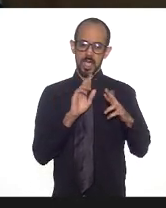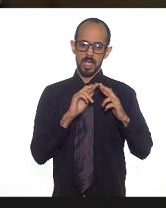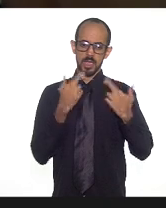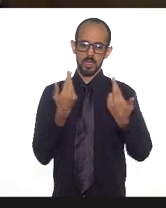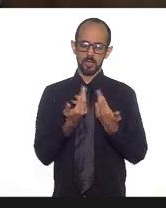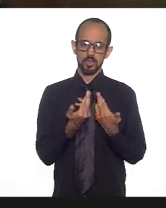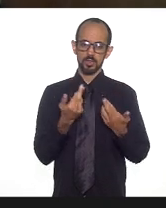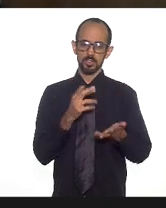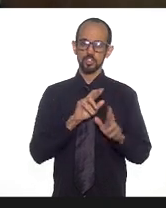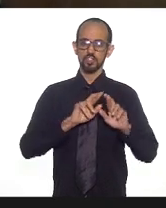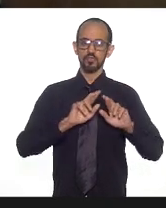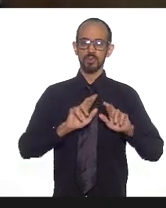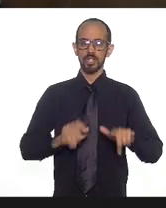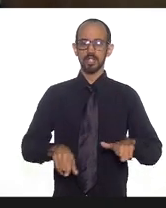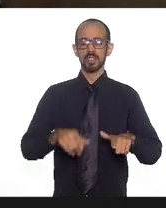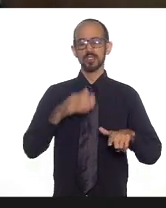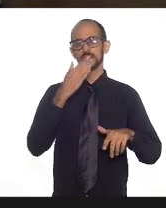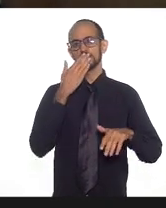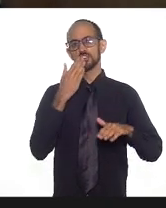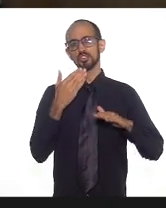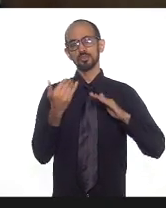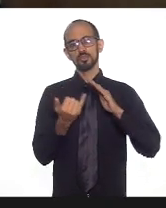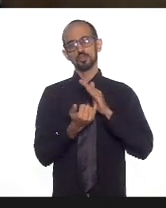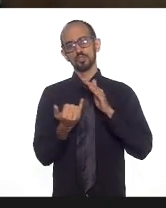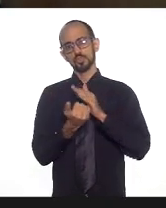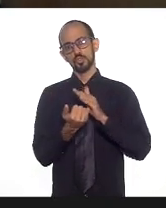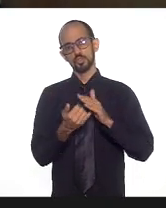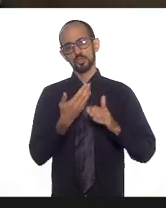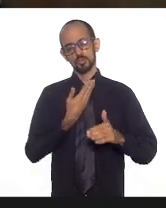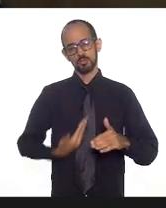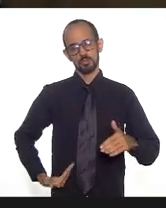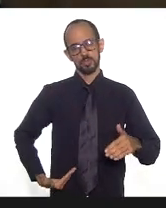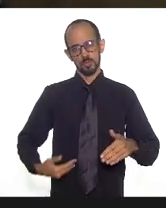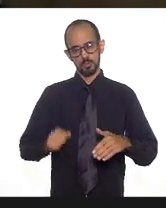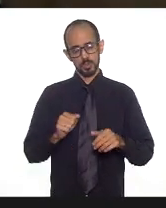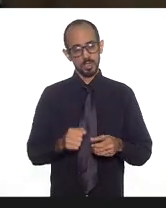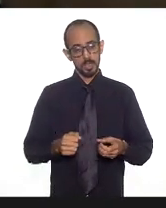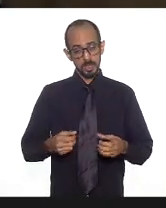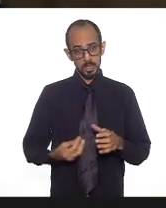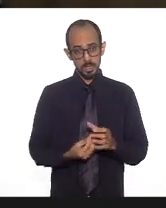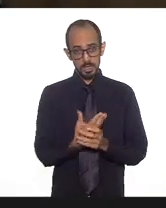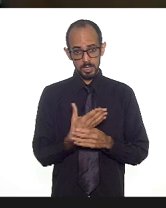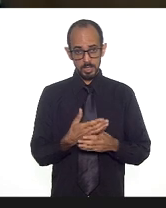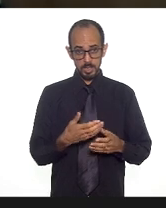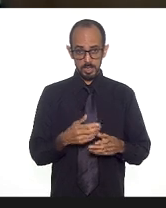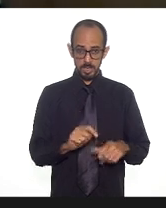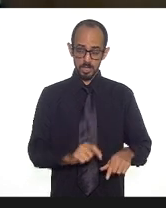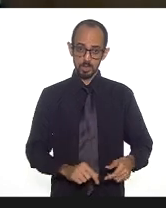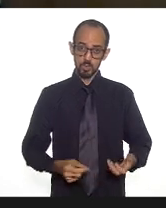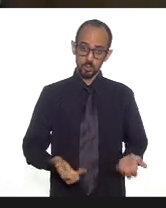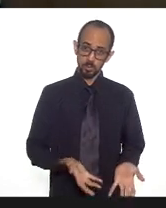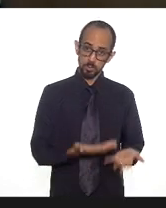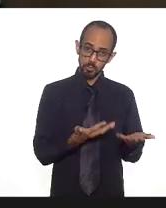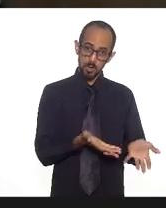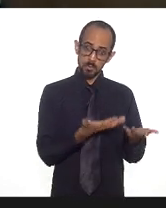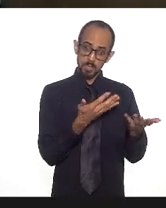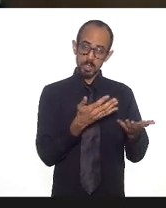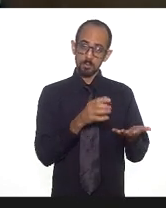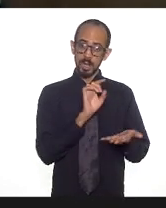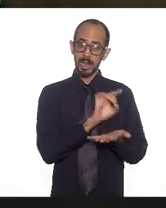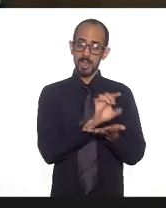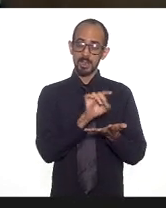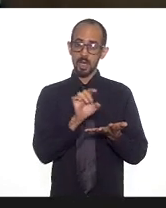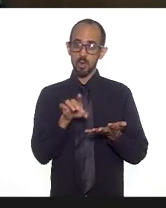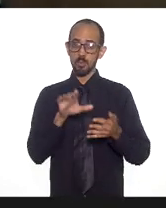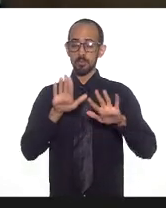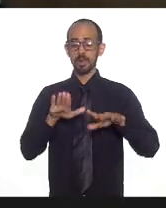universidades públicas de excelência, beneficiando cada um, mas também beneficiando, obviamente, a população de